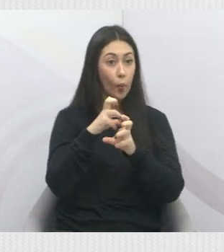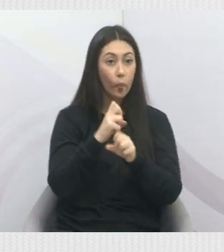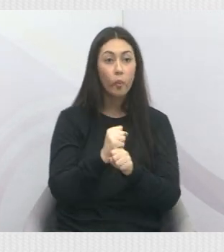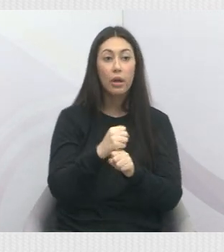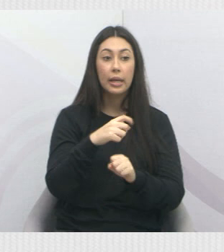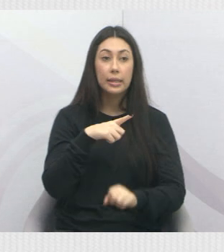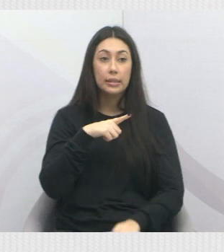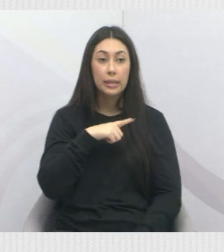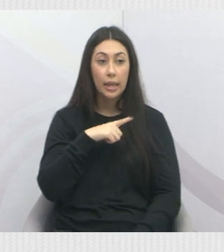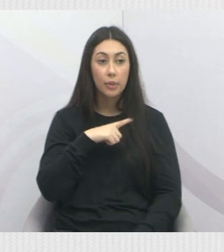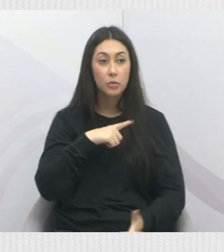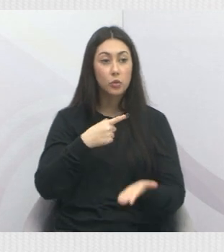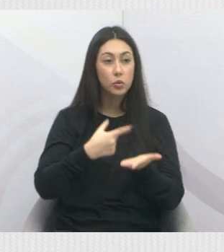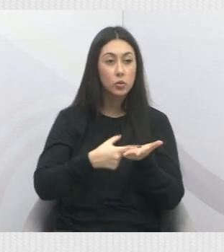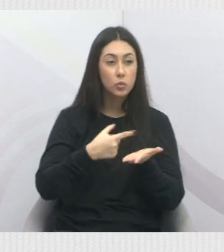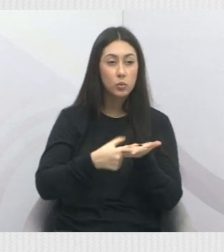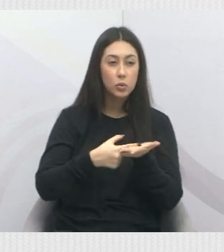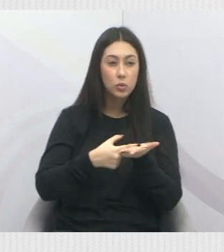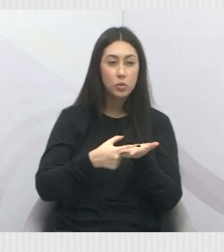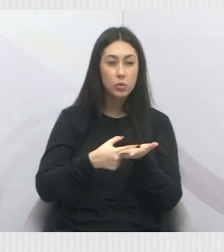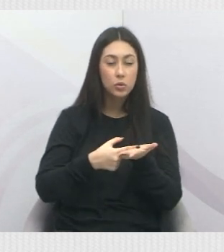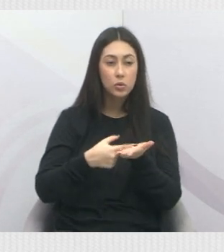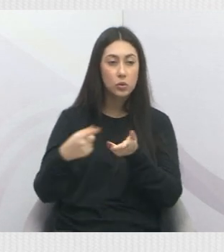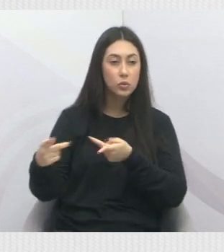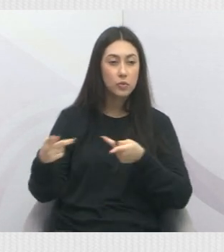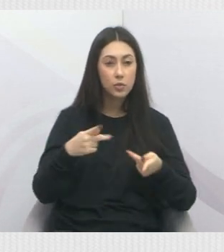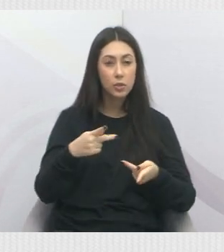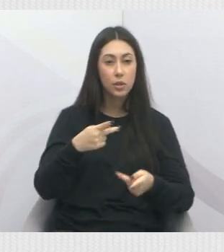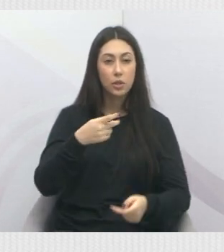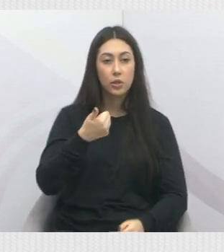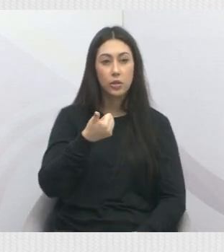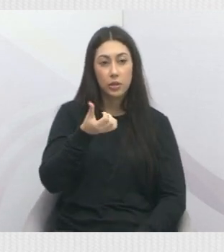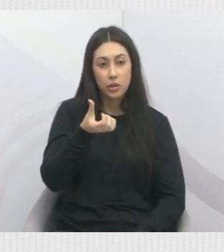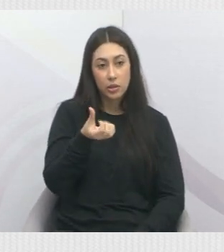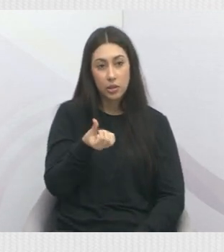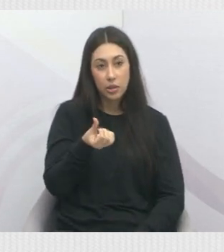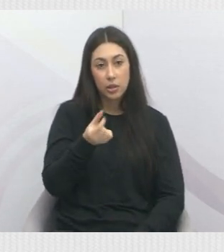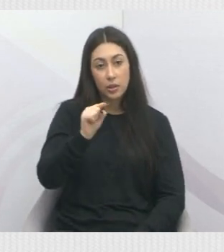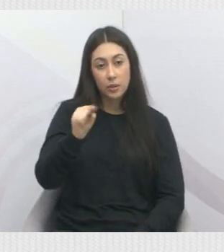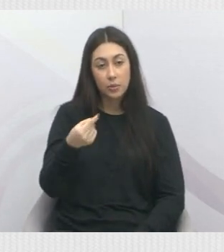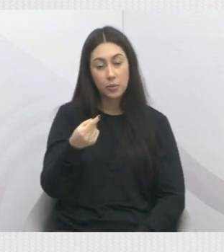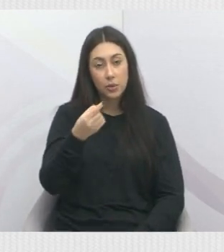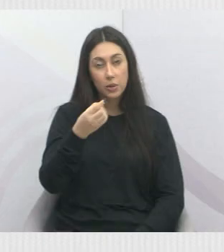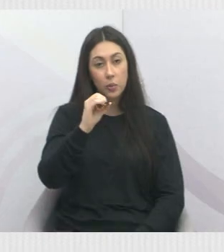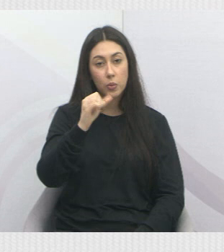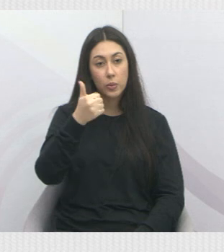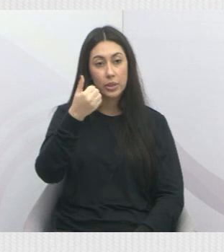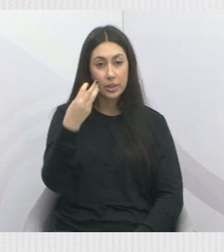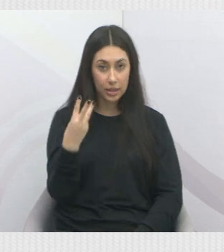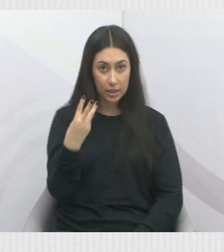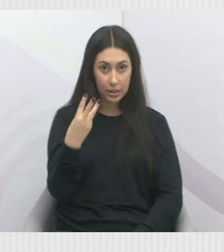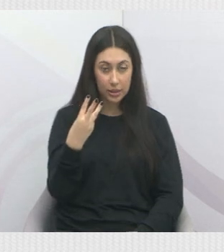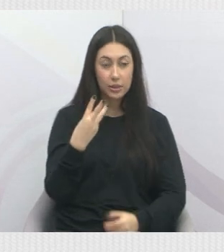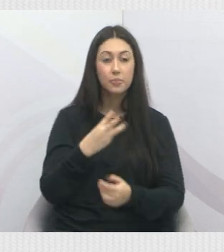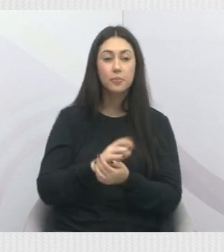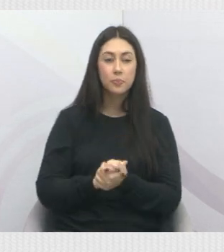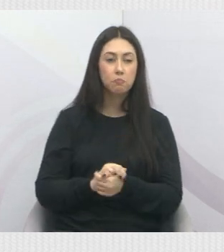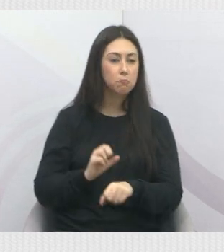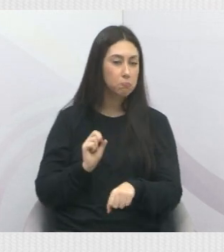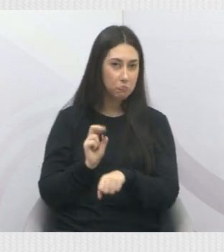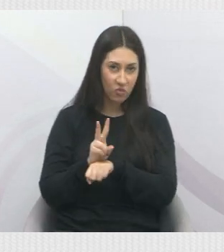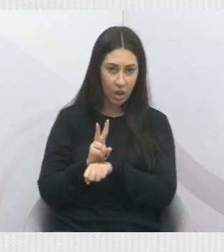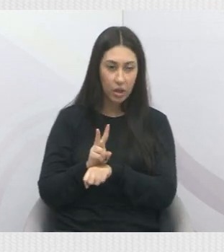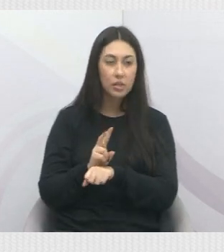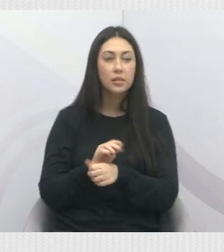Contabilizamos no primeiro quadrimestre de 2022 16.013 consultas ofertadas e